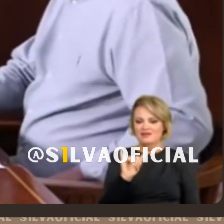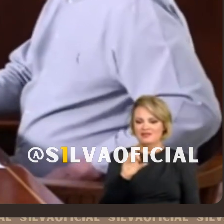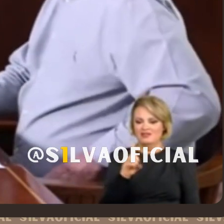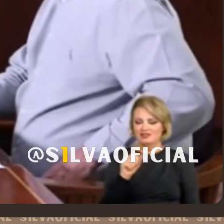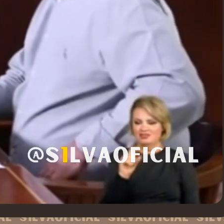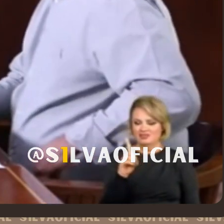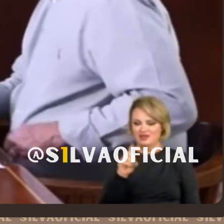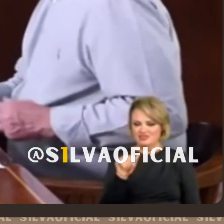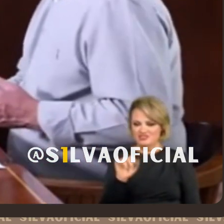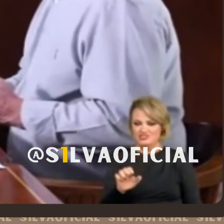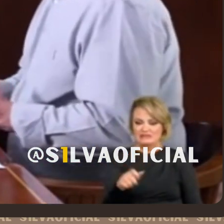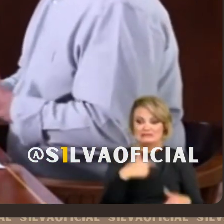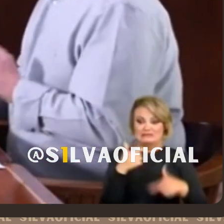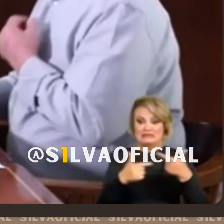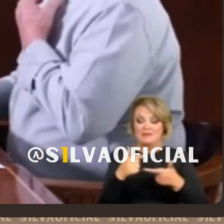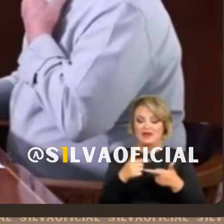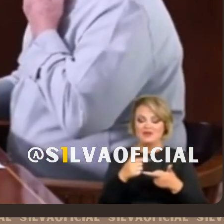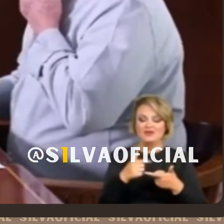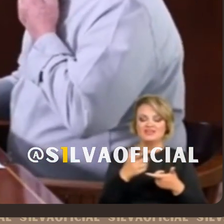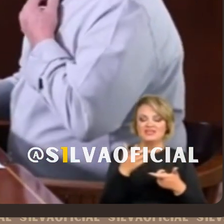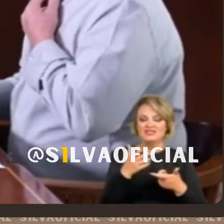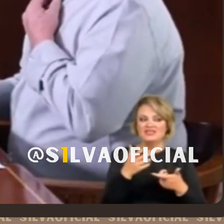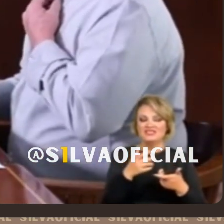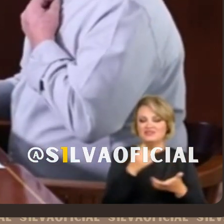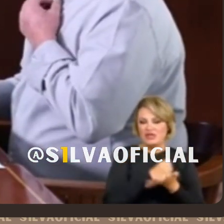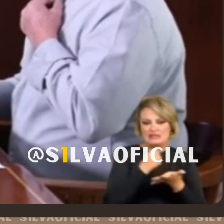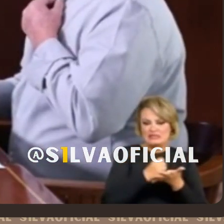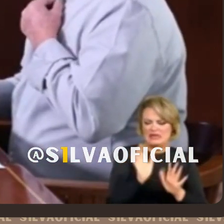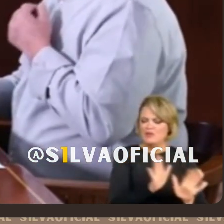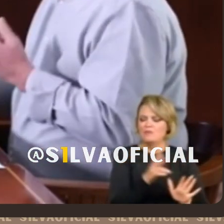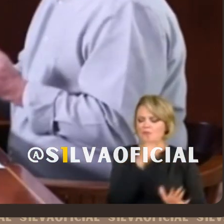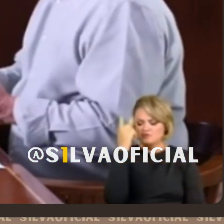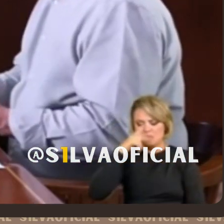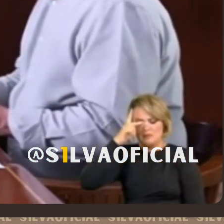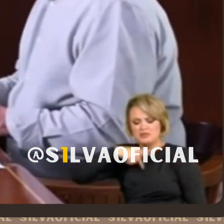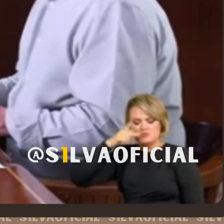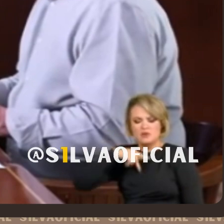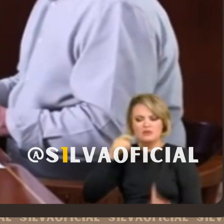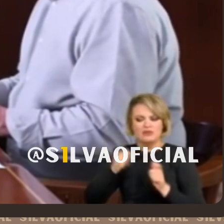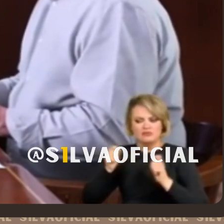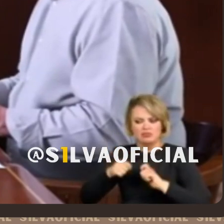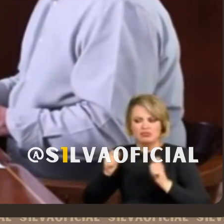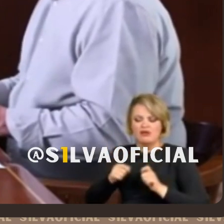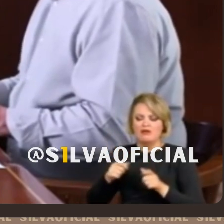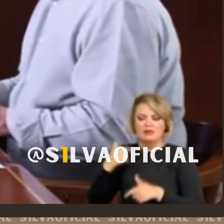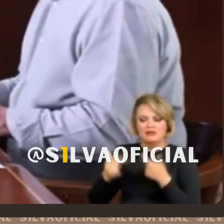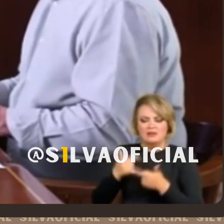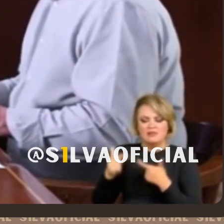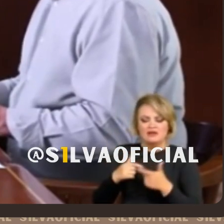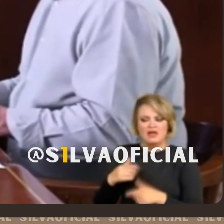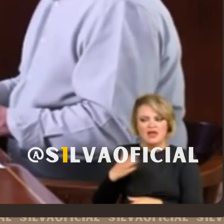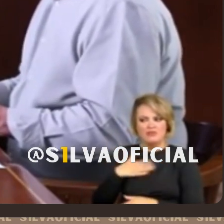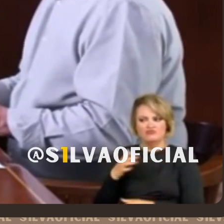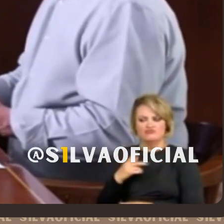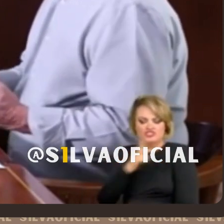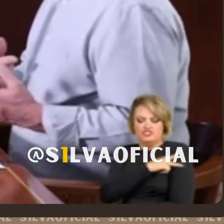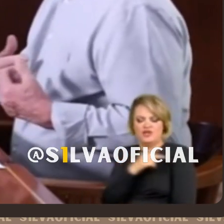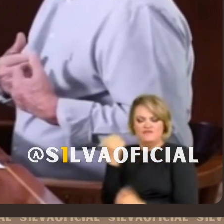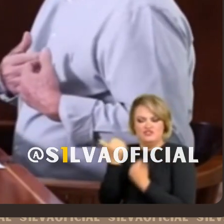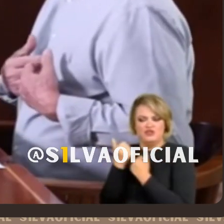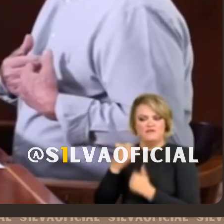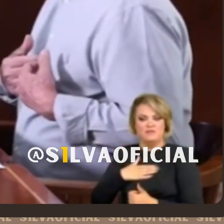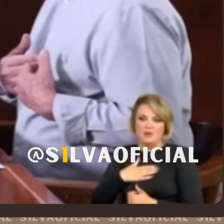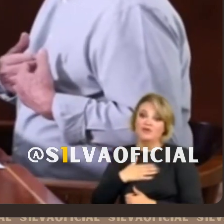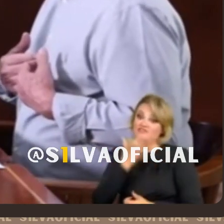sozinha criar alguma coisa e ser o seu patrão, de certa maneira, não é fácil para muita gente, não é, mas para muita gente